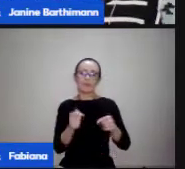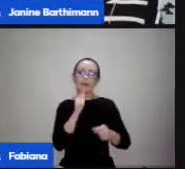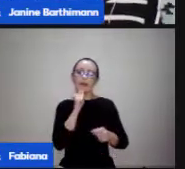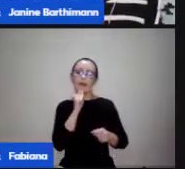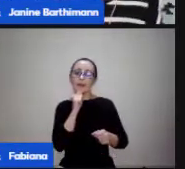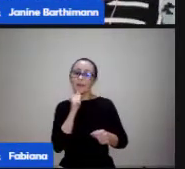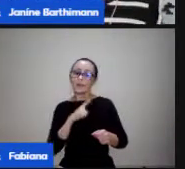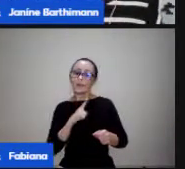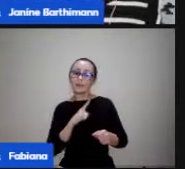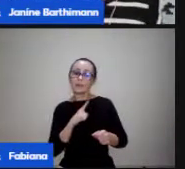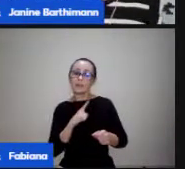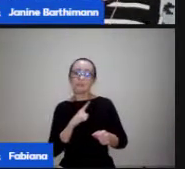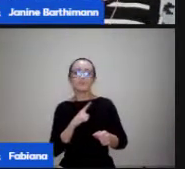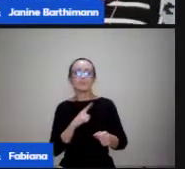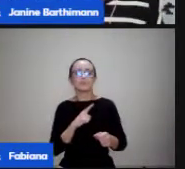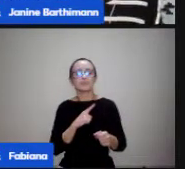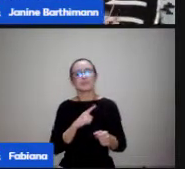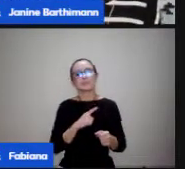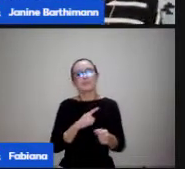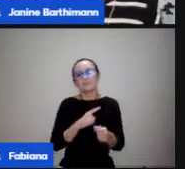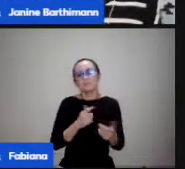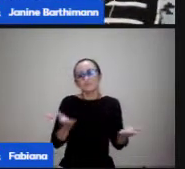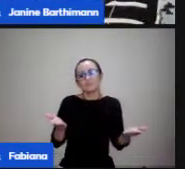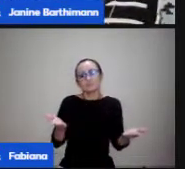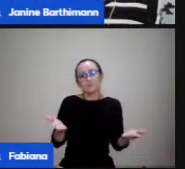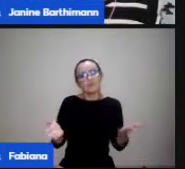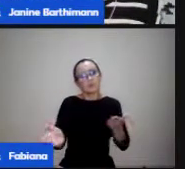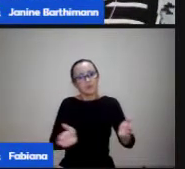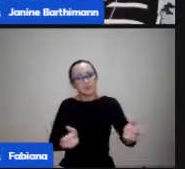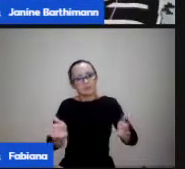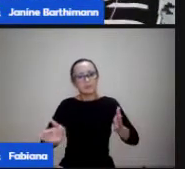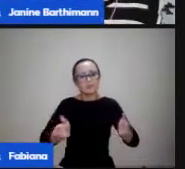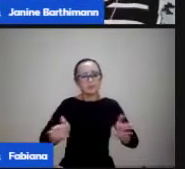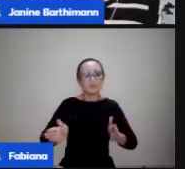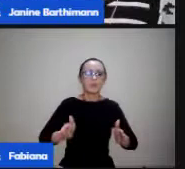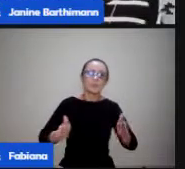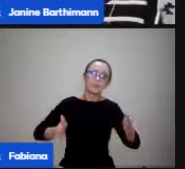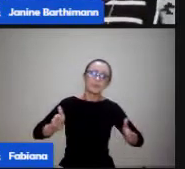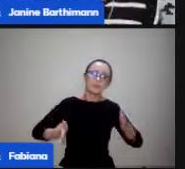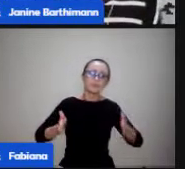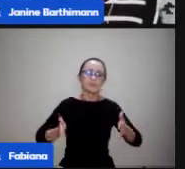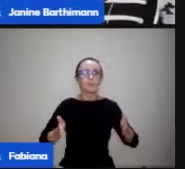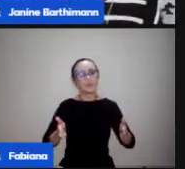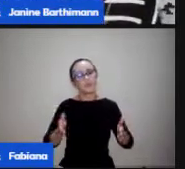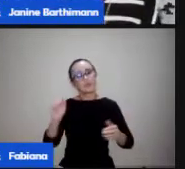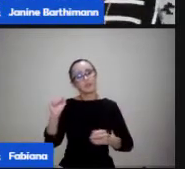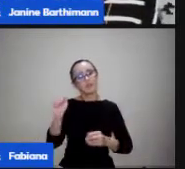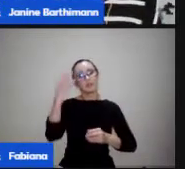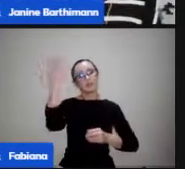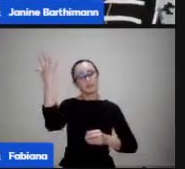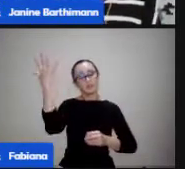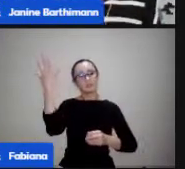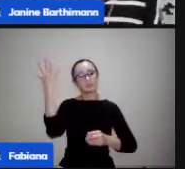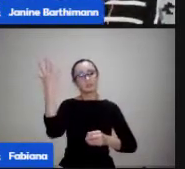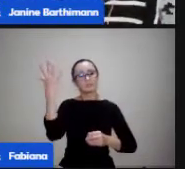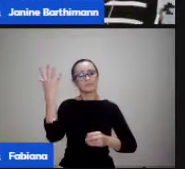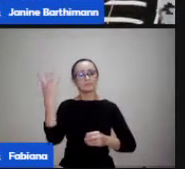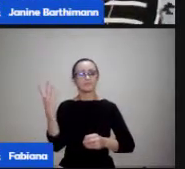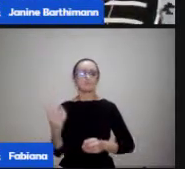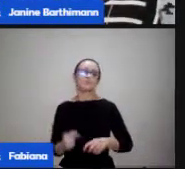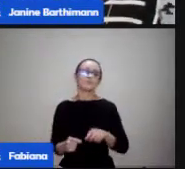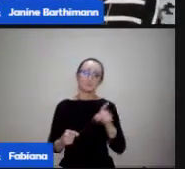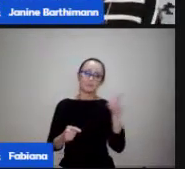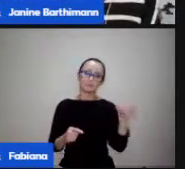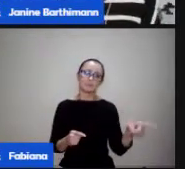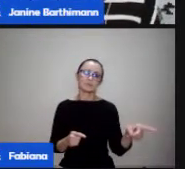muito atuais e que se relacionam às situações e às vivências na escola com o entendimento